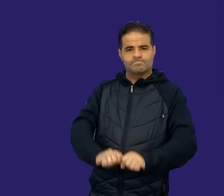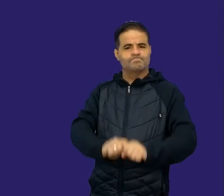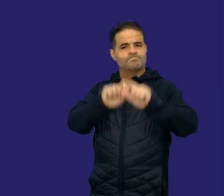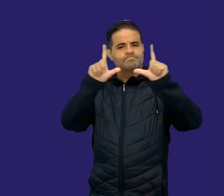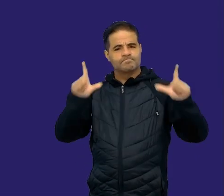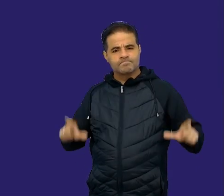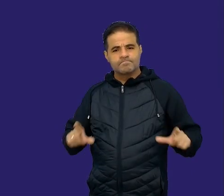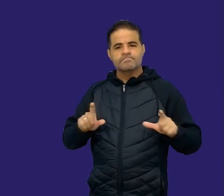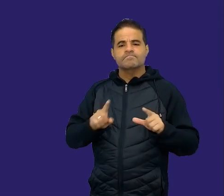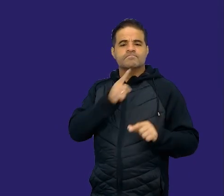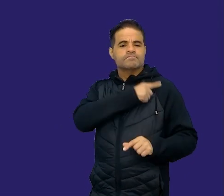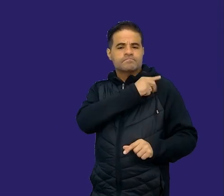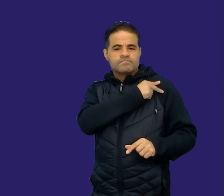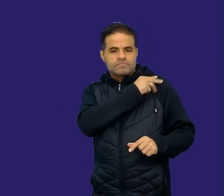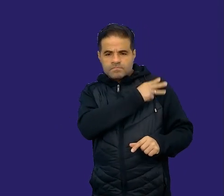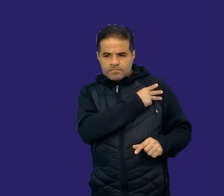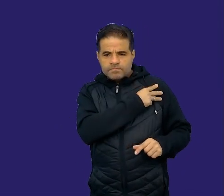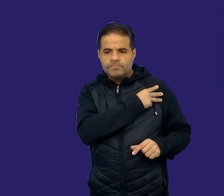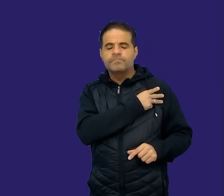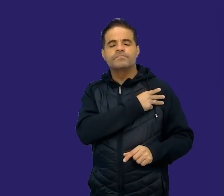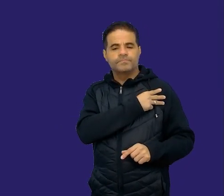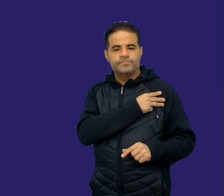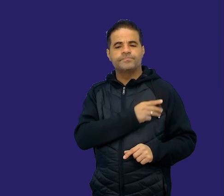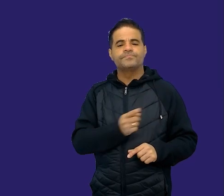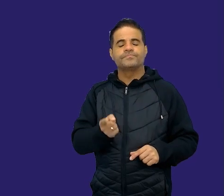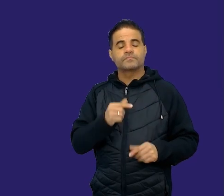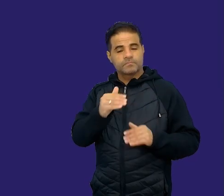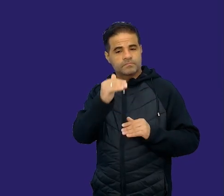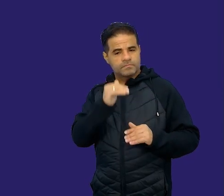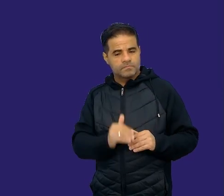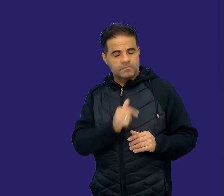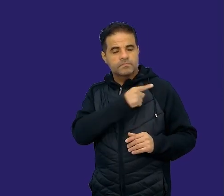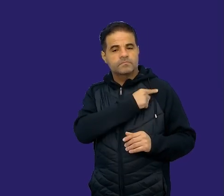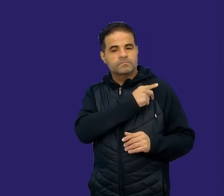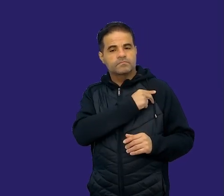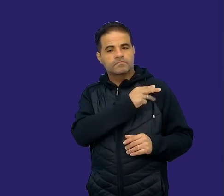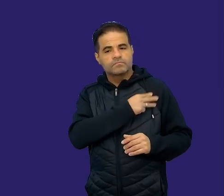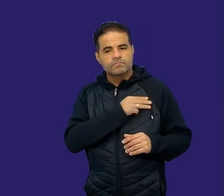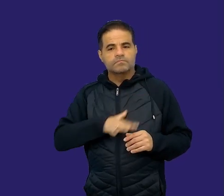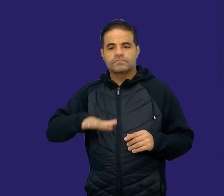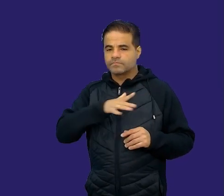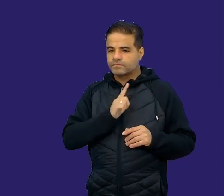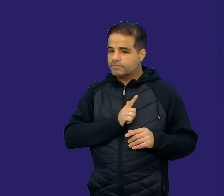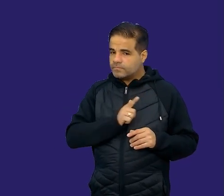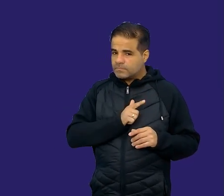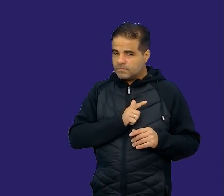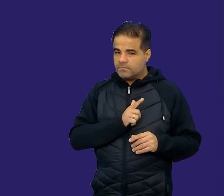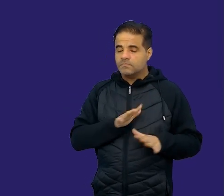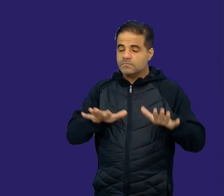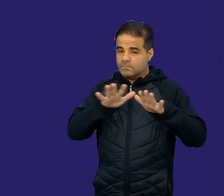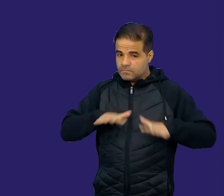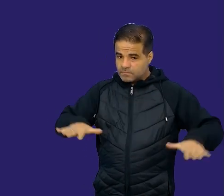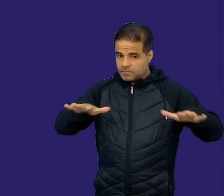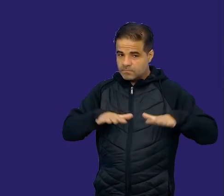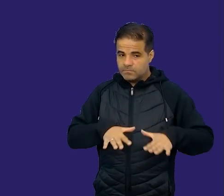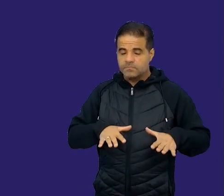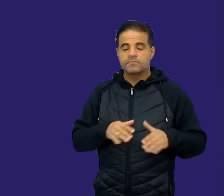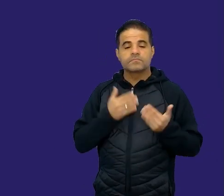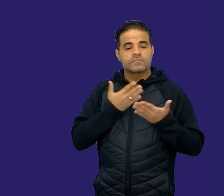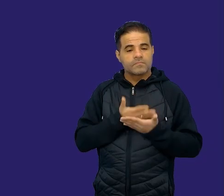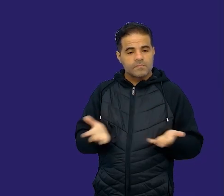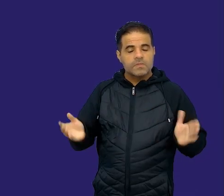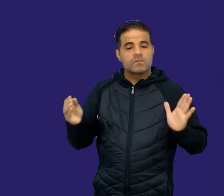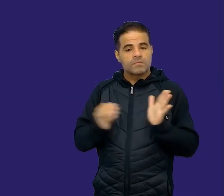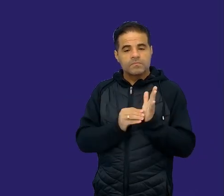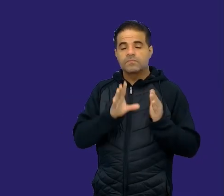ensino fundamental, vocês clicarem aqui no ensino médio, o que vocês terão? Vocês